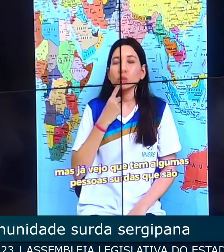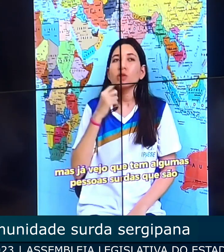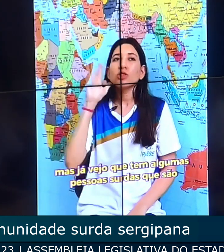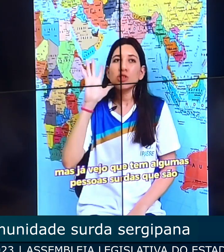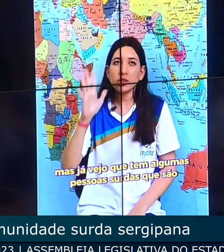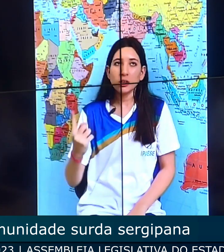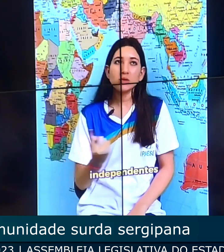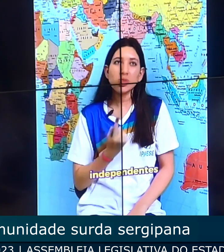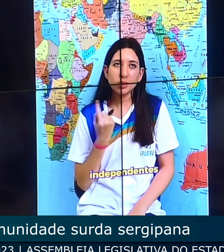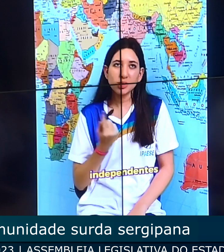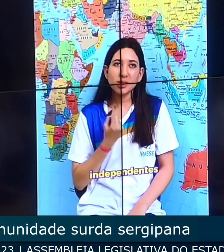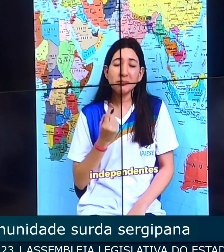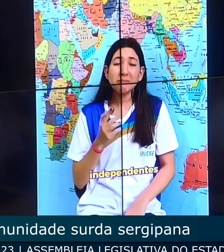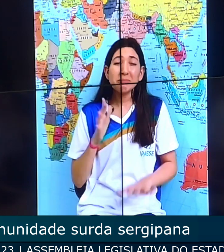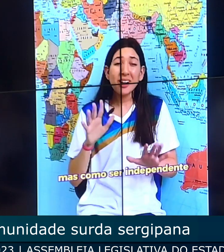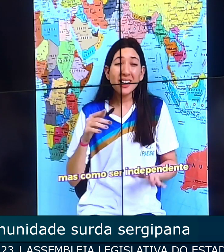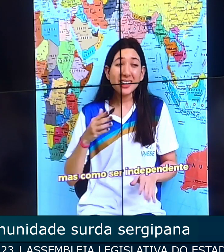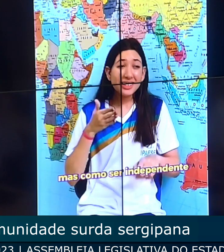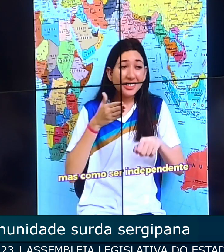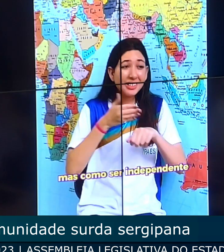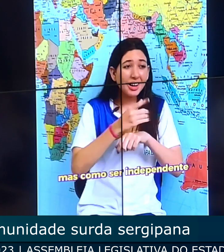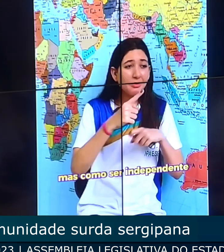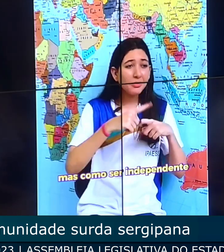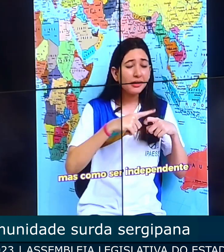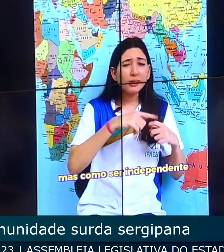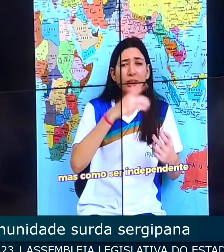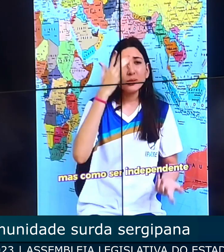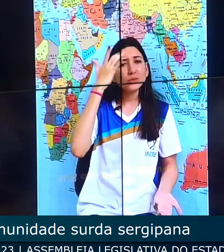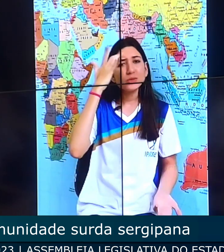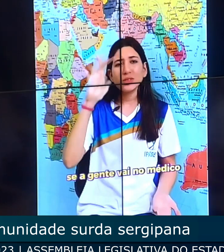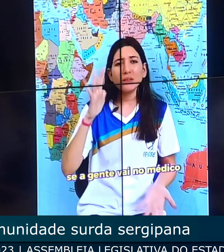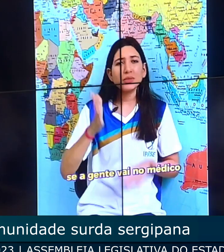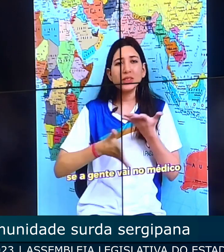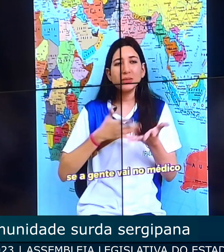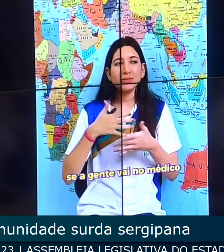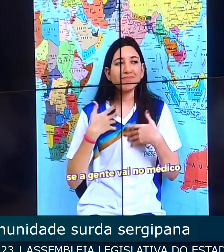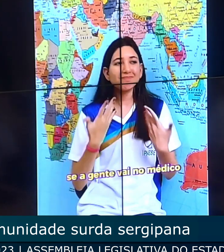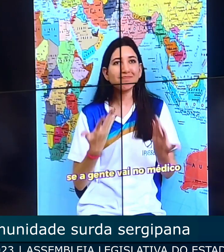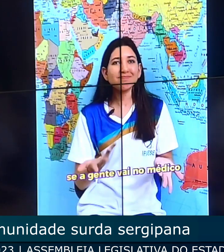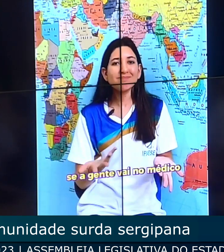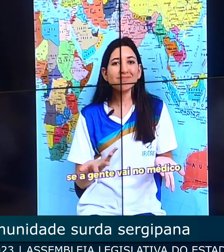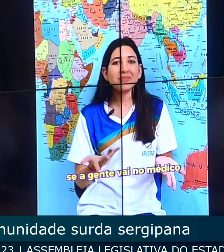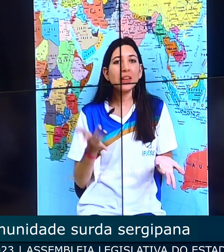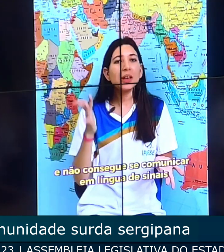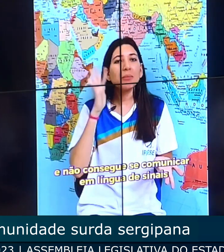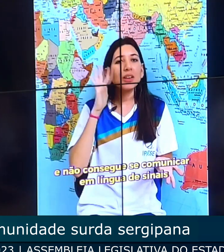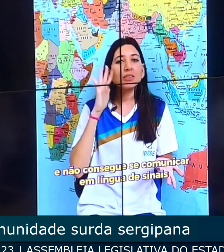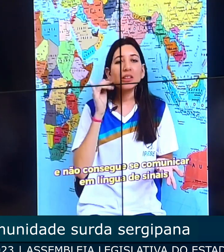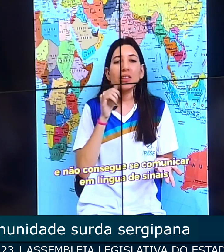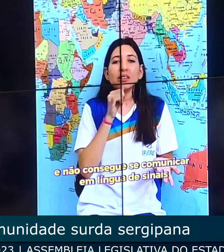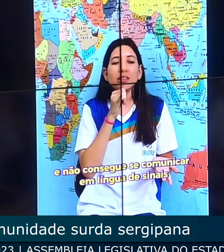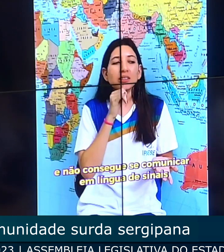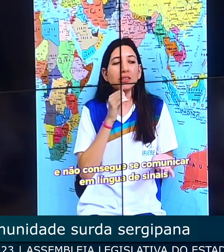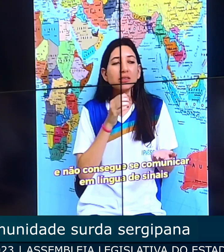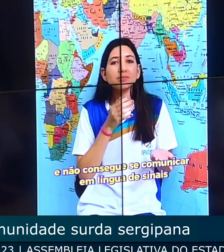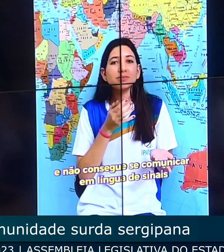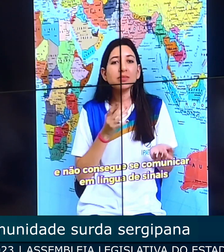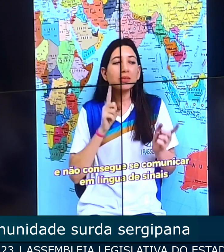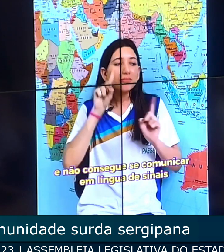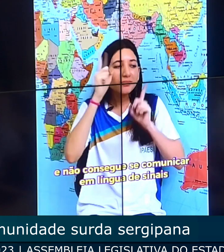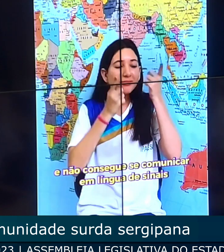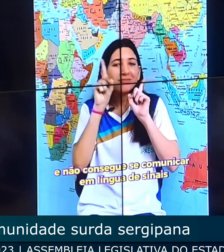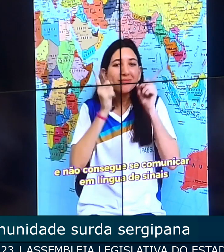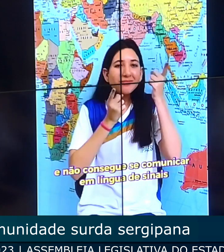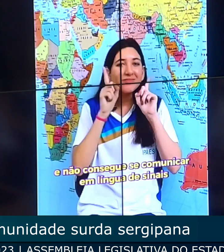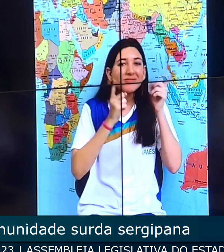que são independentes. Mas como ser independente se a gente vai num médico e não consegue se comunicar em língua